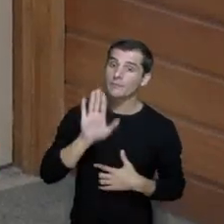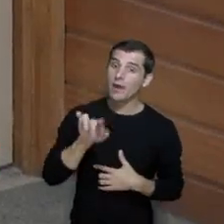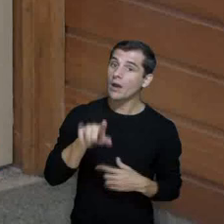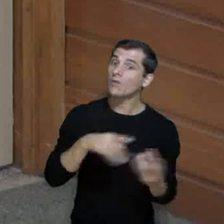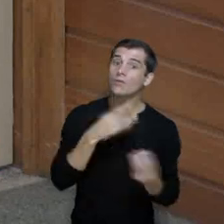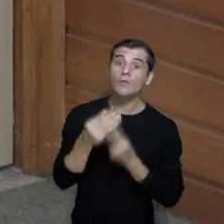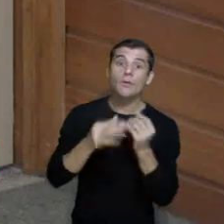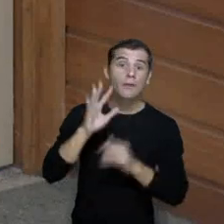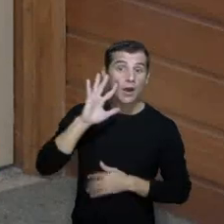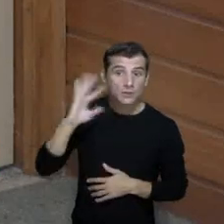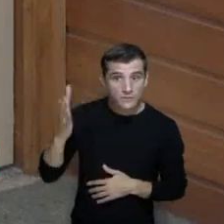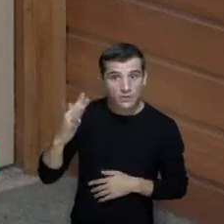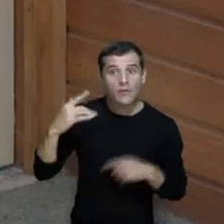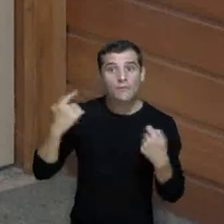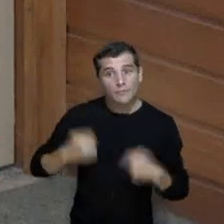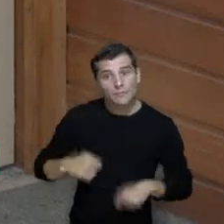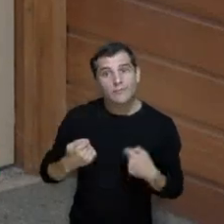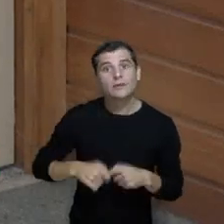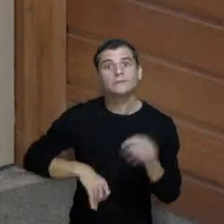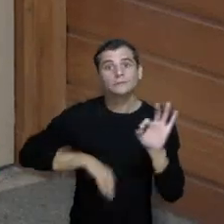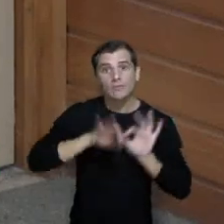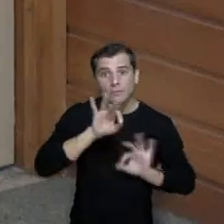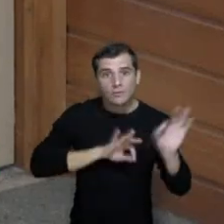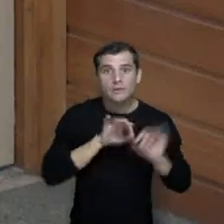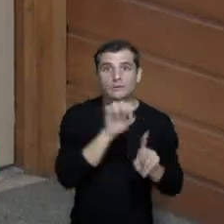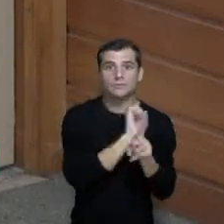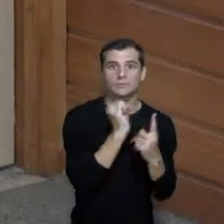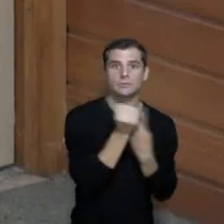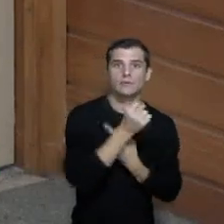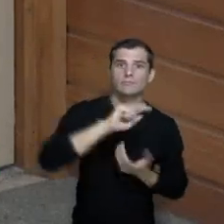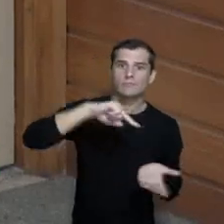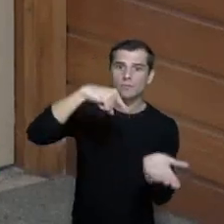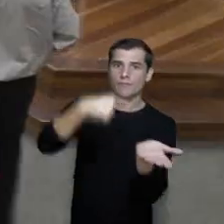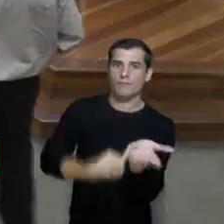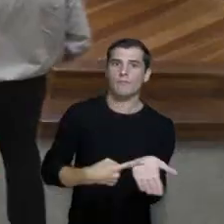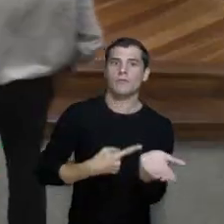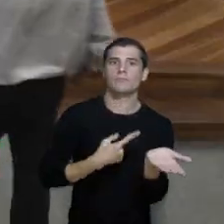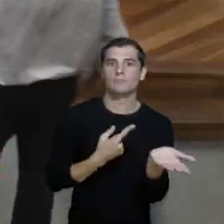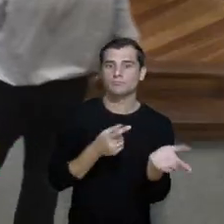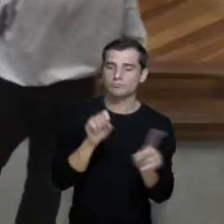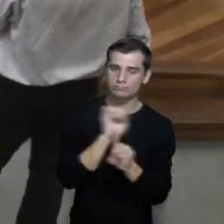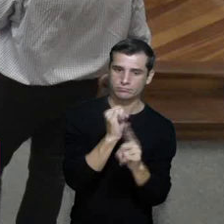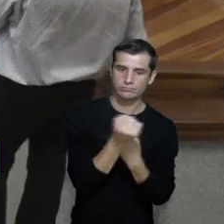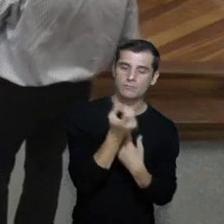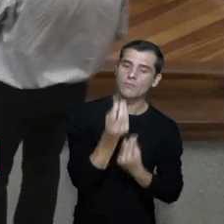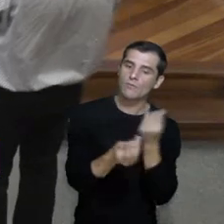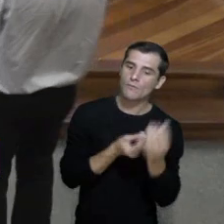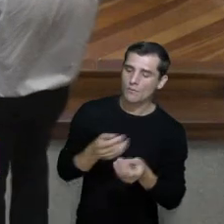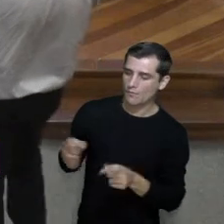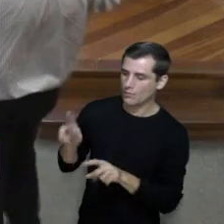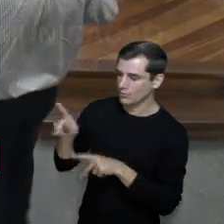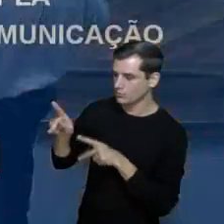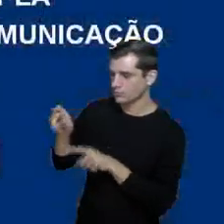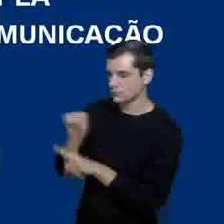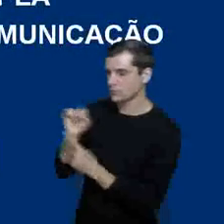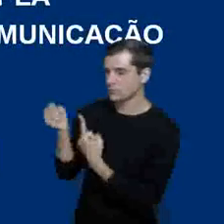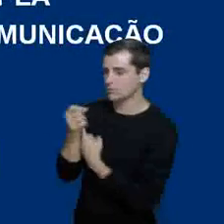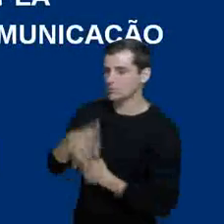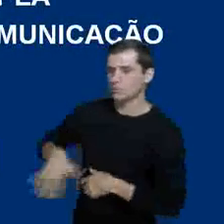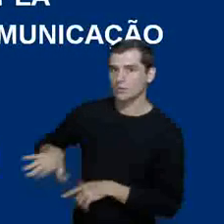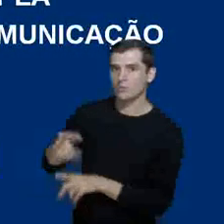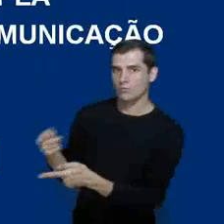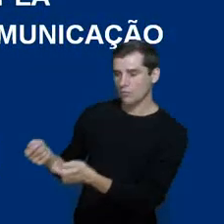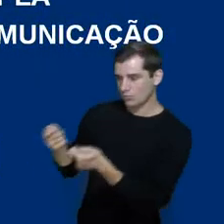comple essa ideia um pacto social através do controle social a nossa solução vem através essa